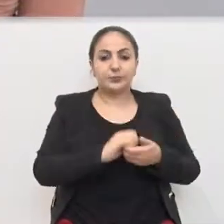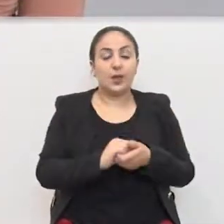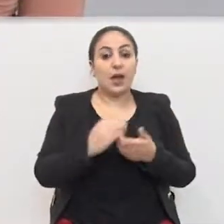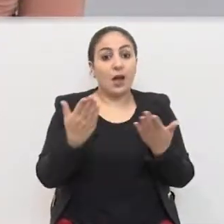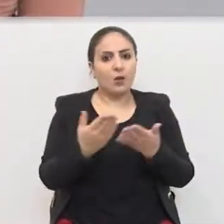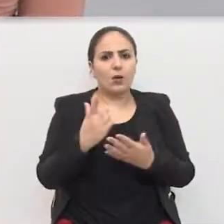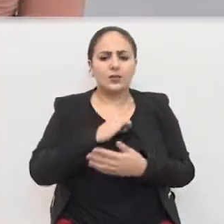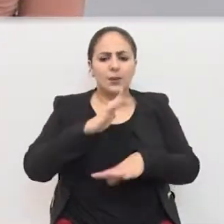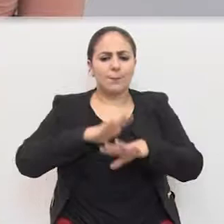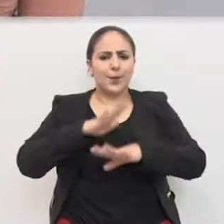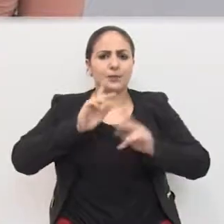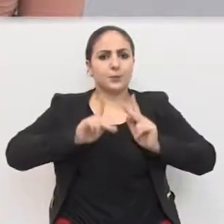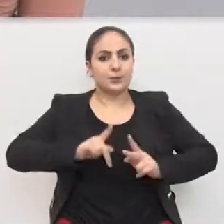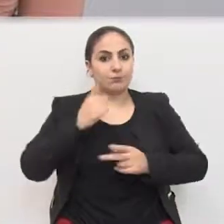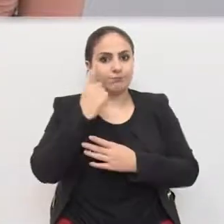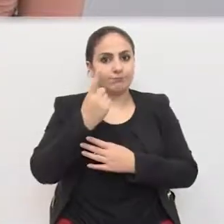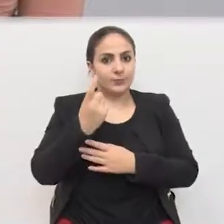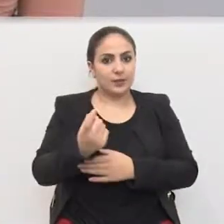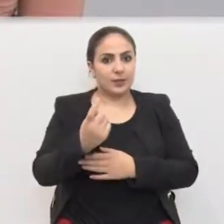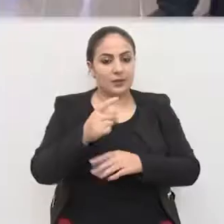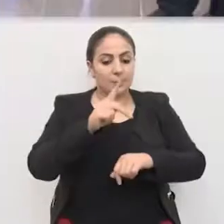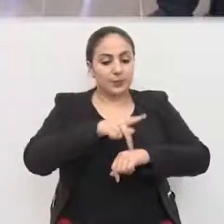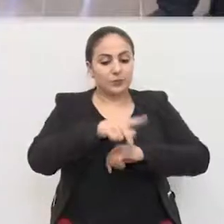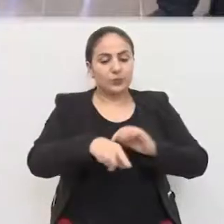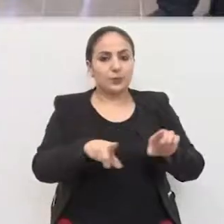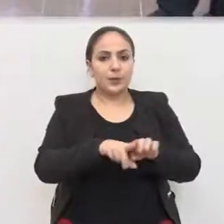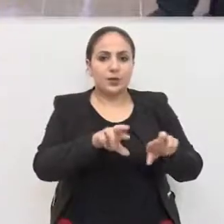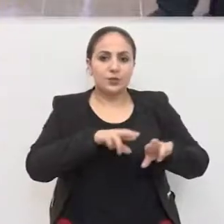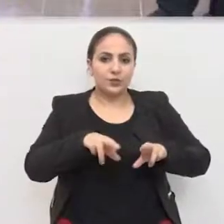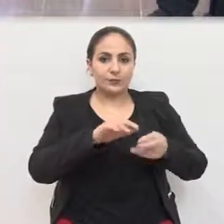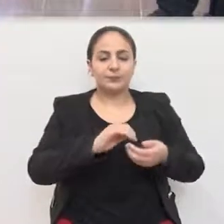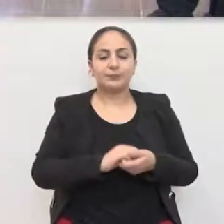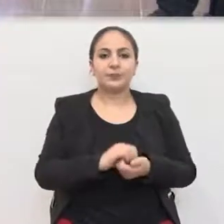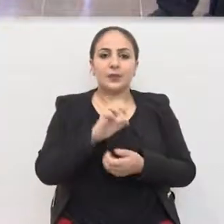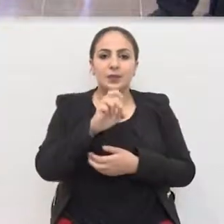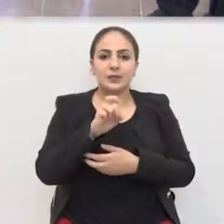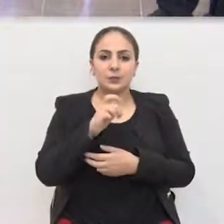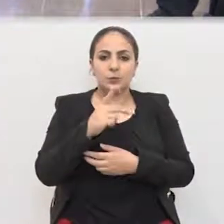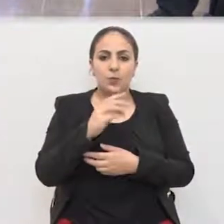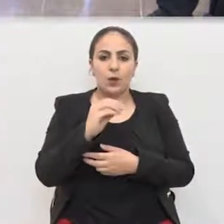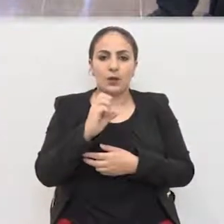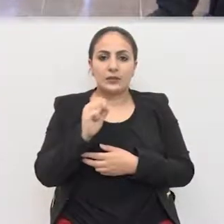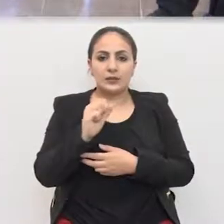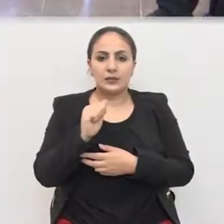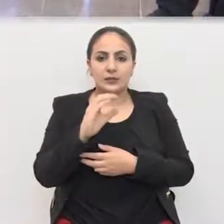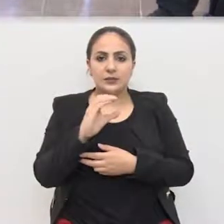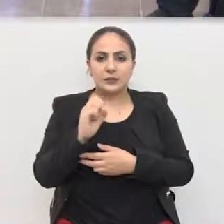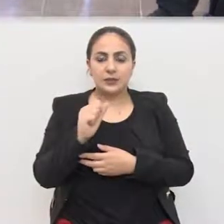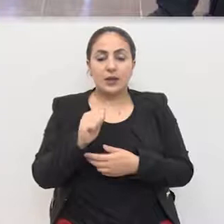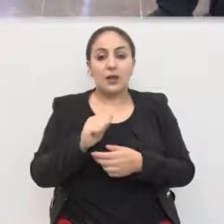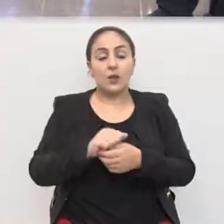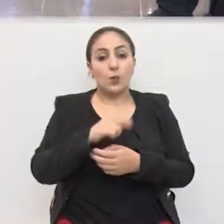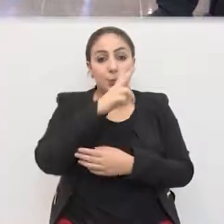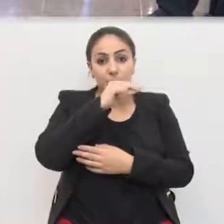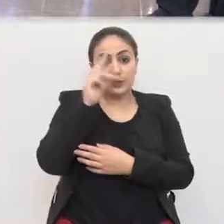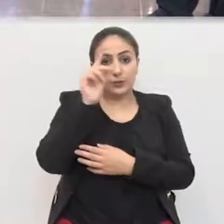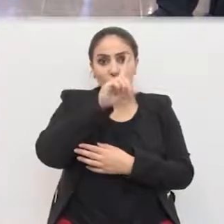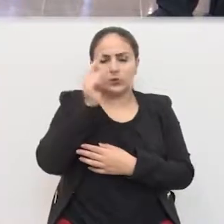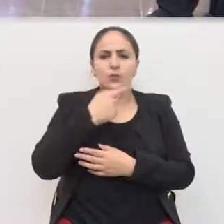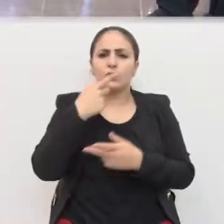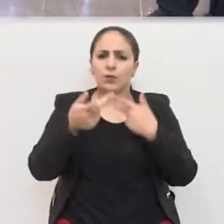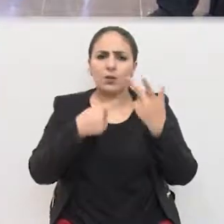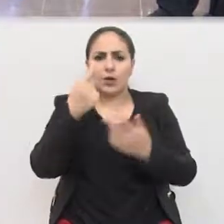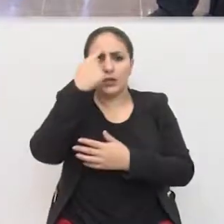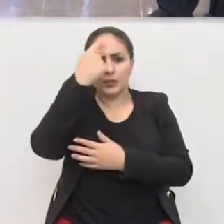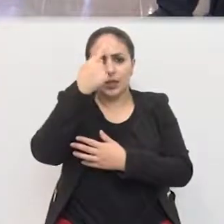outros interessados de Passo Fundo e região. Na Expo Assis, o prefeito Luciano Azevedo falou sobre a ideia